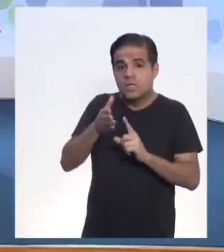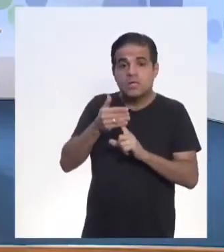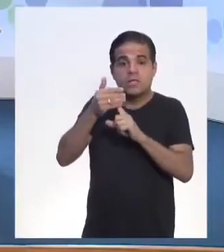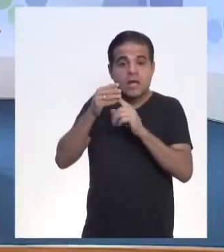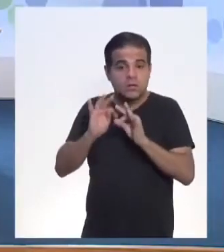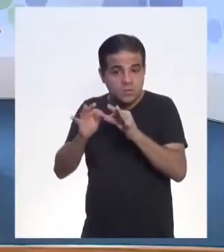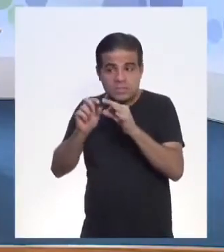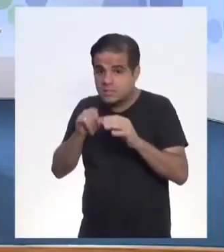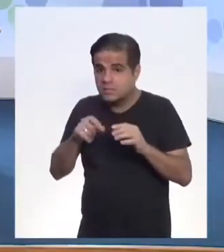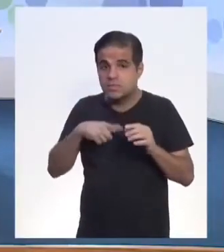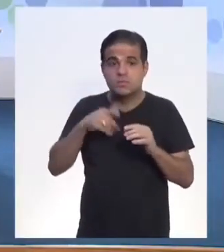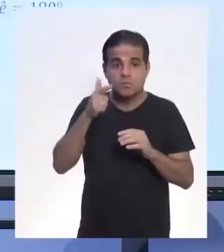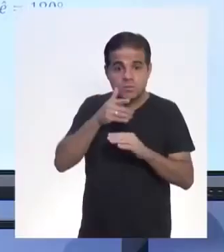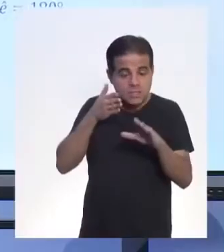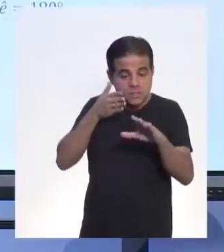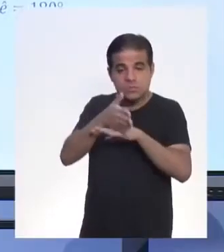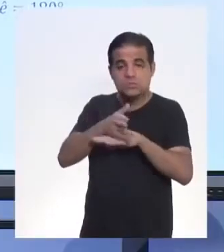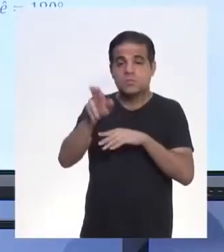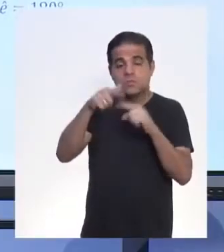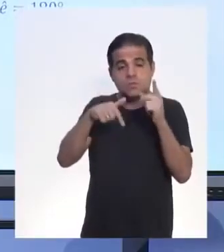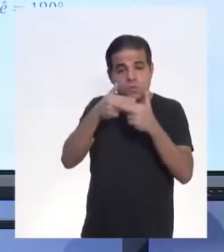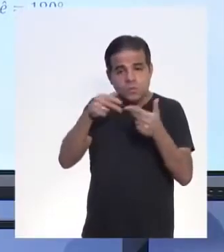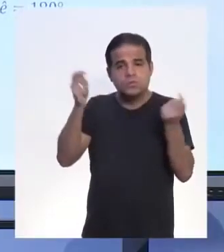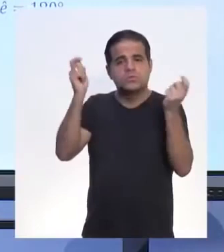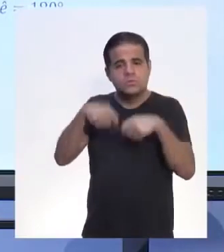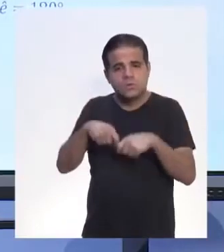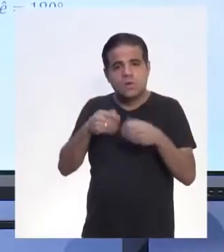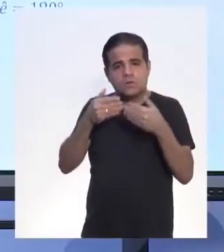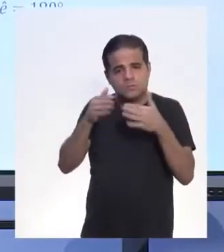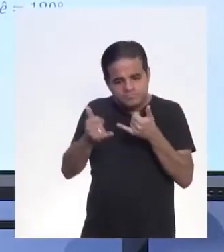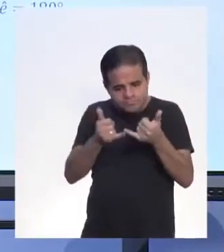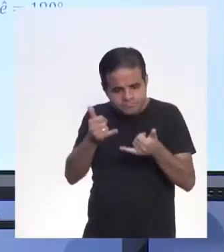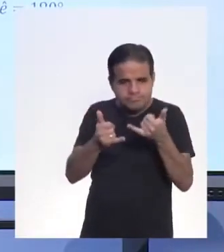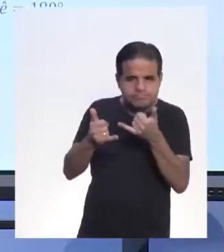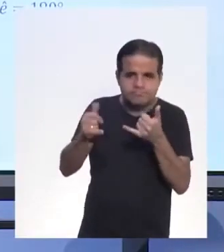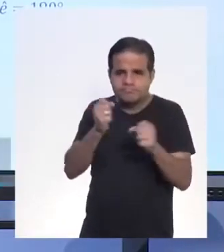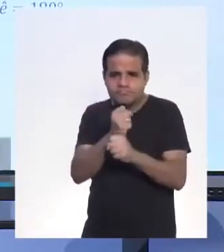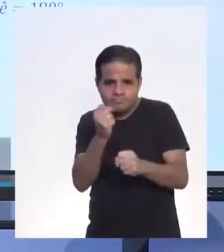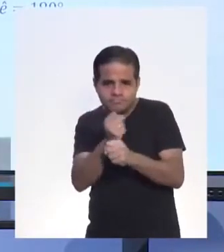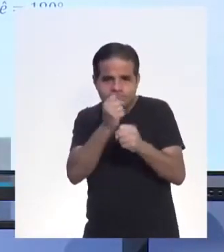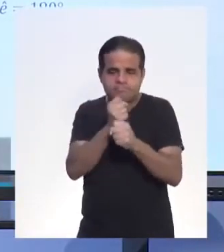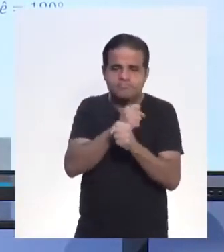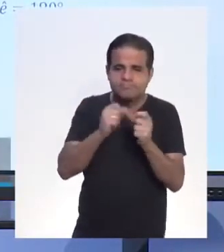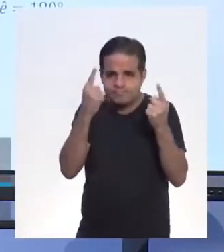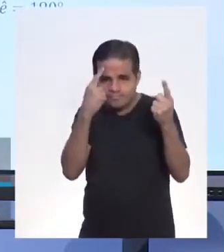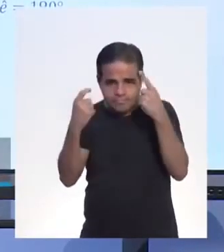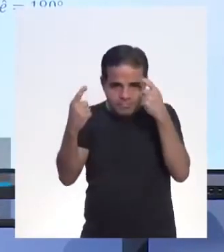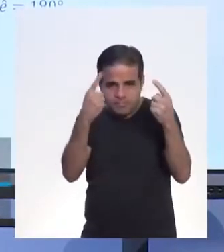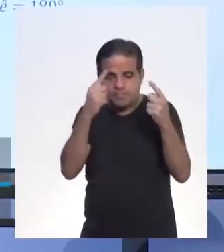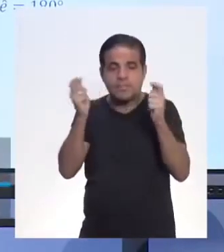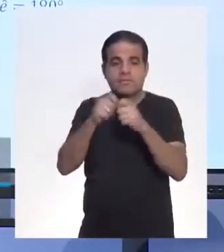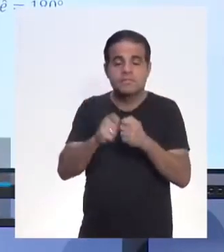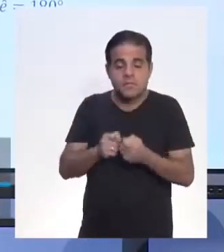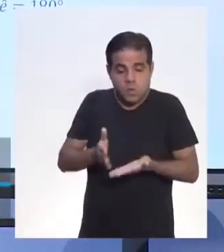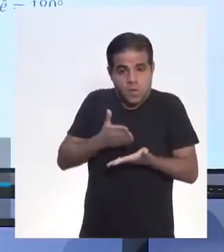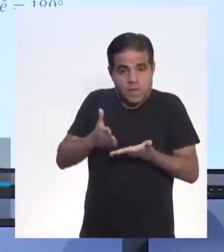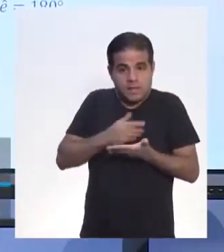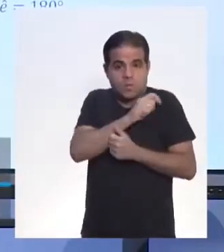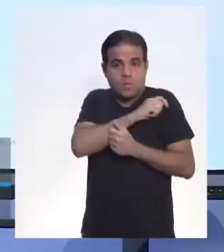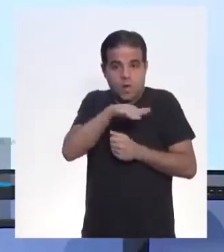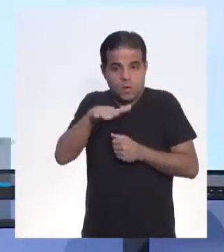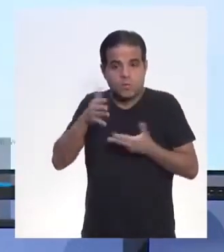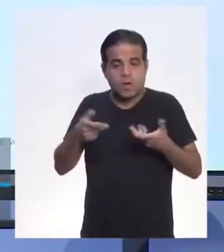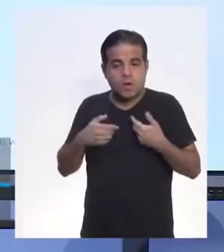vocês conseguirem acesso a esse recurso, vocês podem lá brincar, vocês podem construir e fazer. No caderno do aluno nós vamos